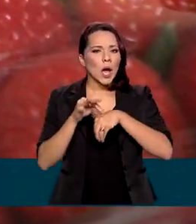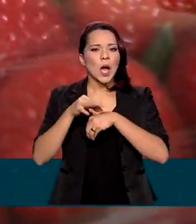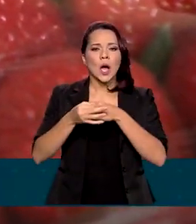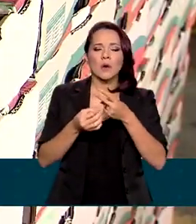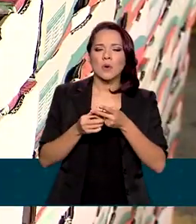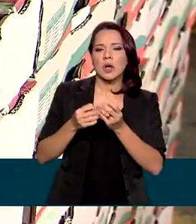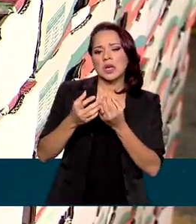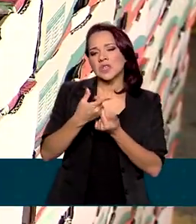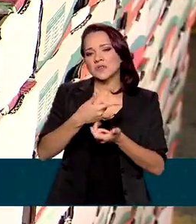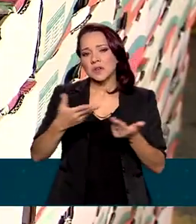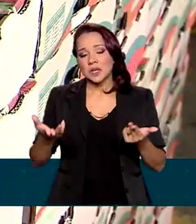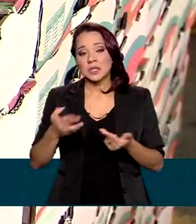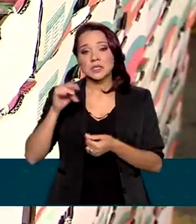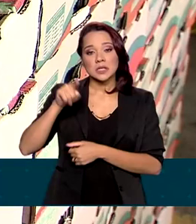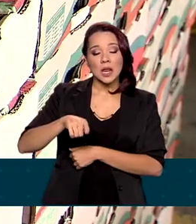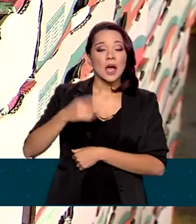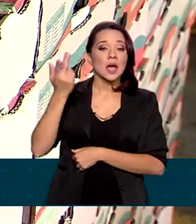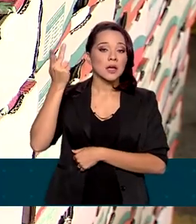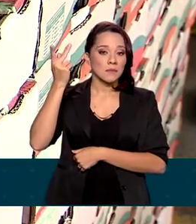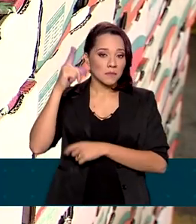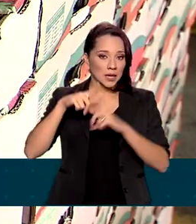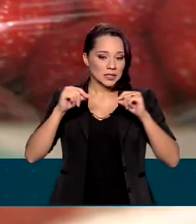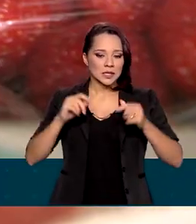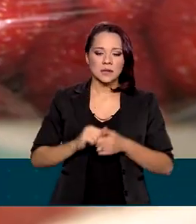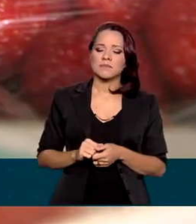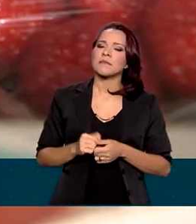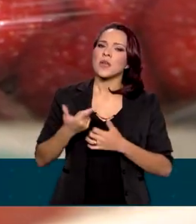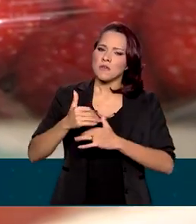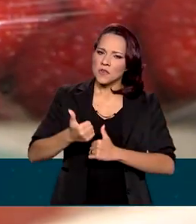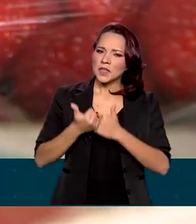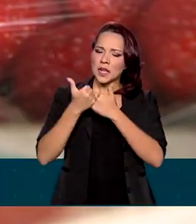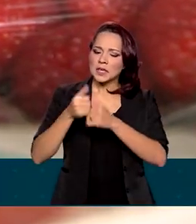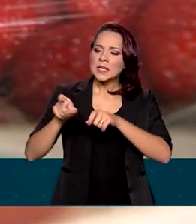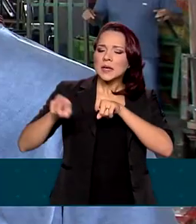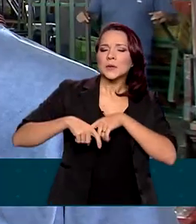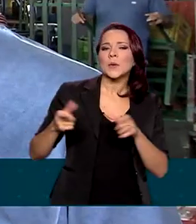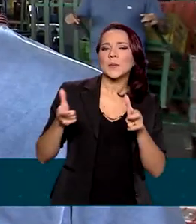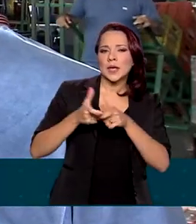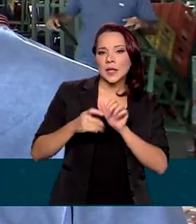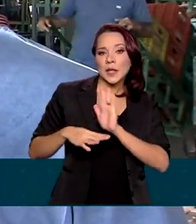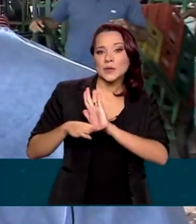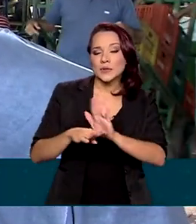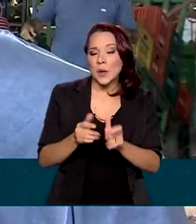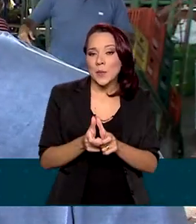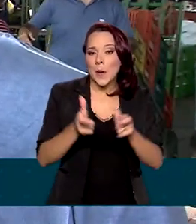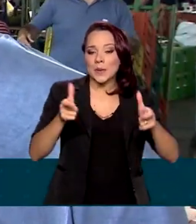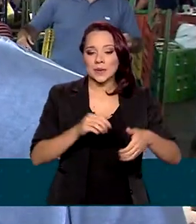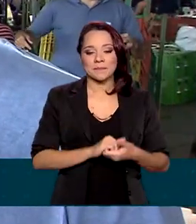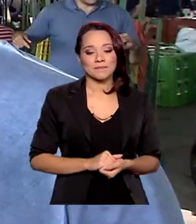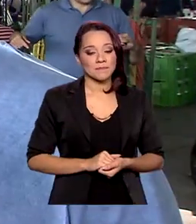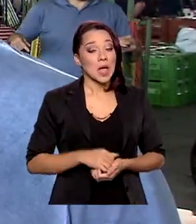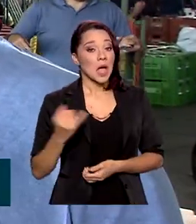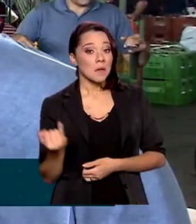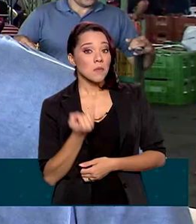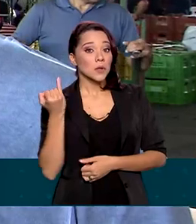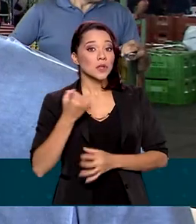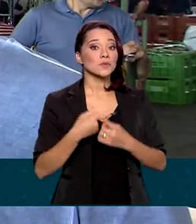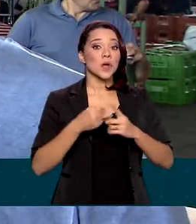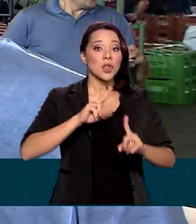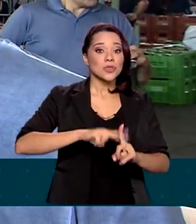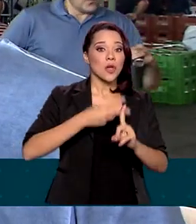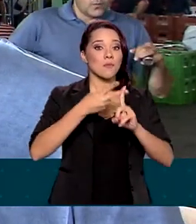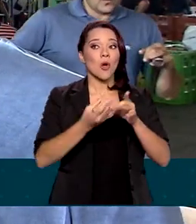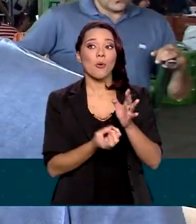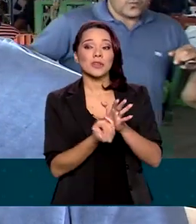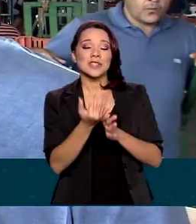Distrito Federal, a ampliação fortalece o trabalho dos pequenos agricultores. É muito importante porque vai dobrou a